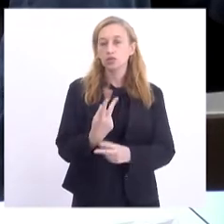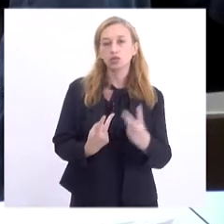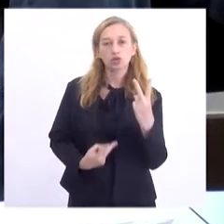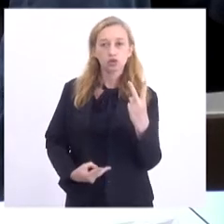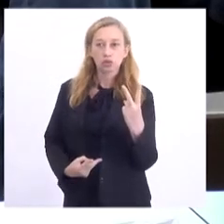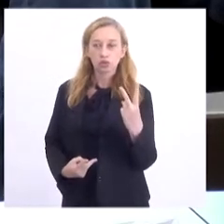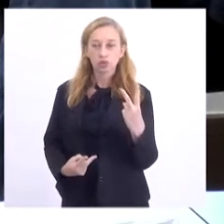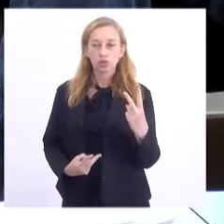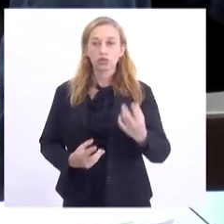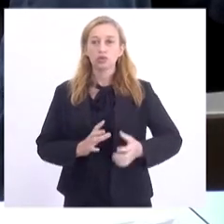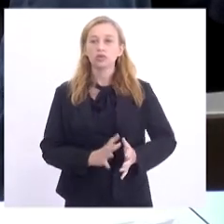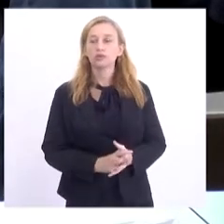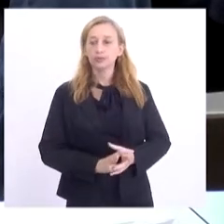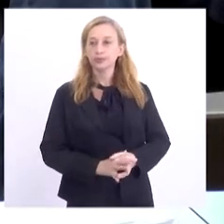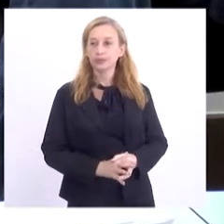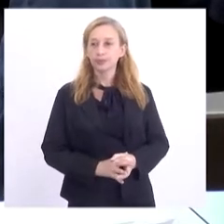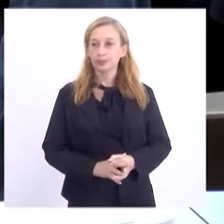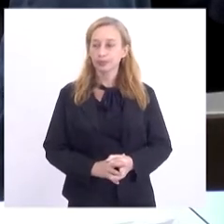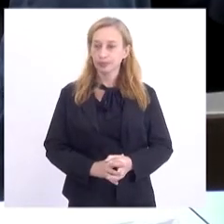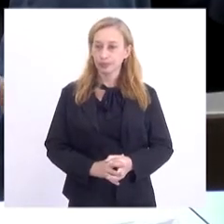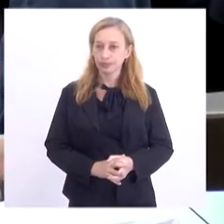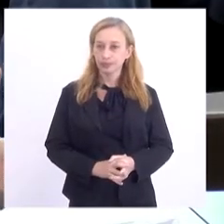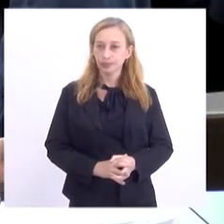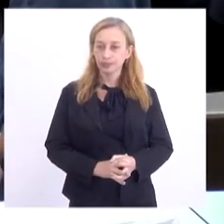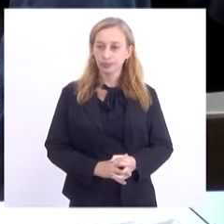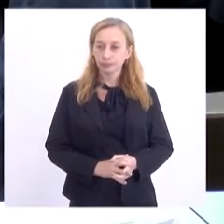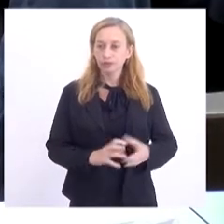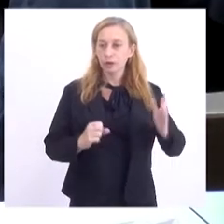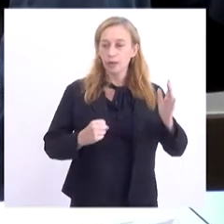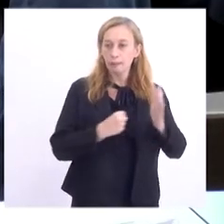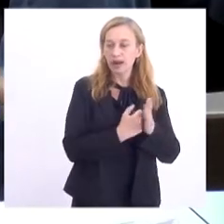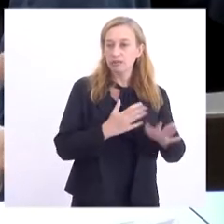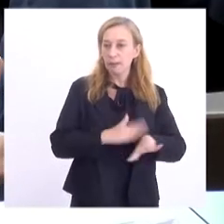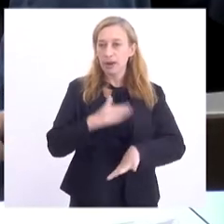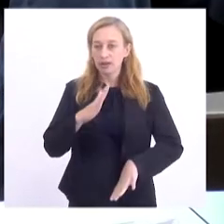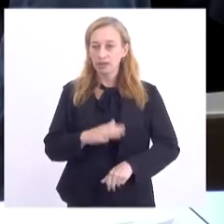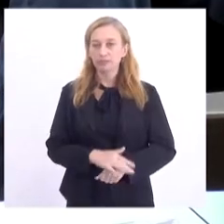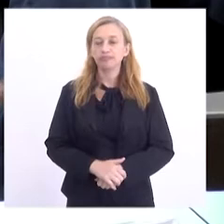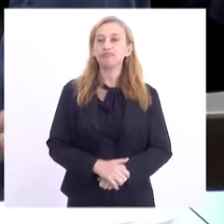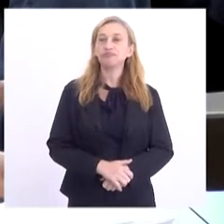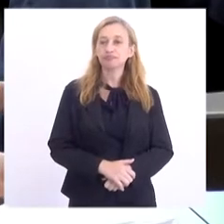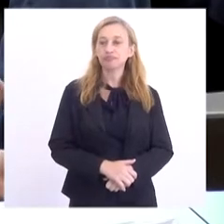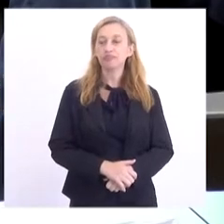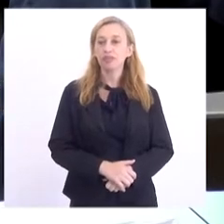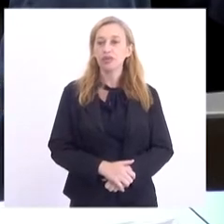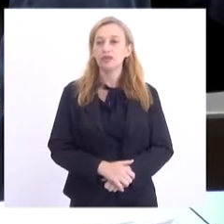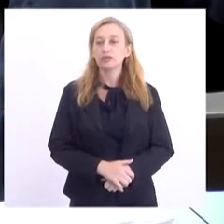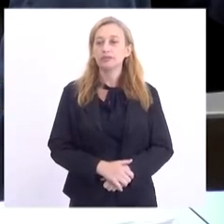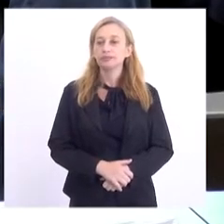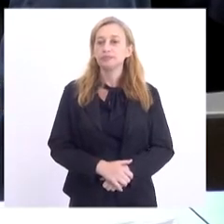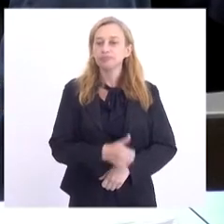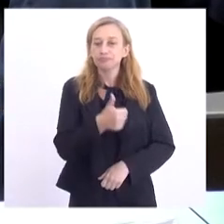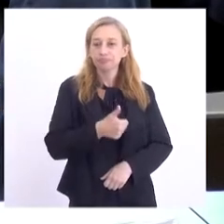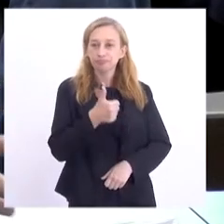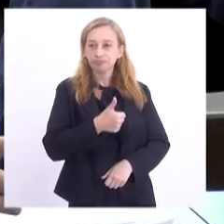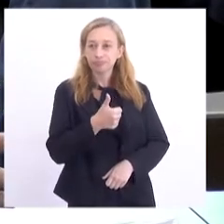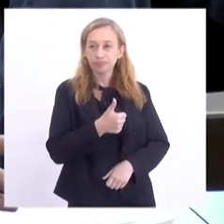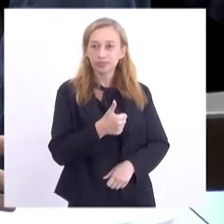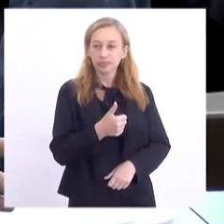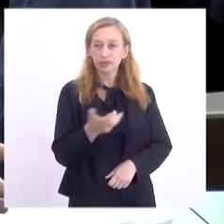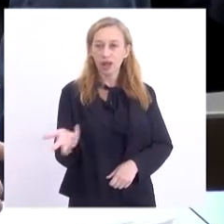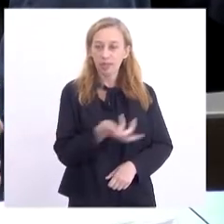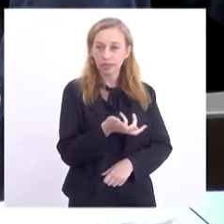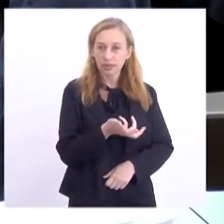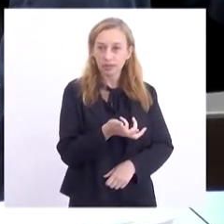diretivas com maior impacto digamos assim ou com maior ênfase já são diretivas Gerais a primeira a diretiva da